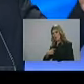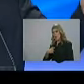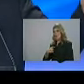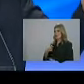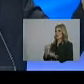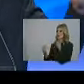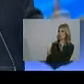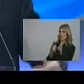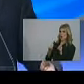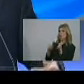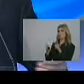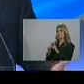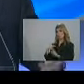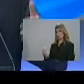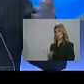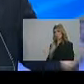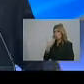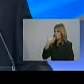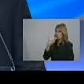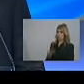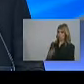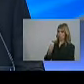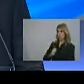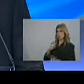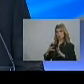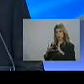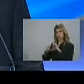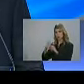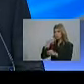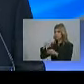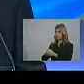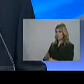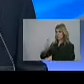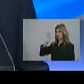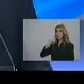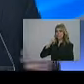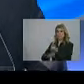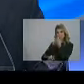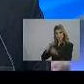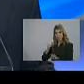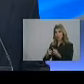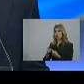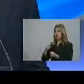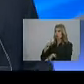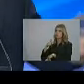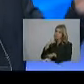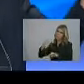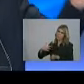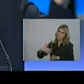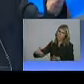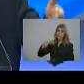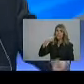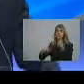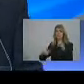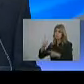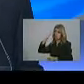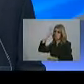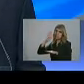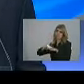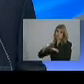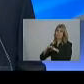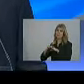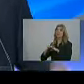de vocês e a nossa favorável à participação de todos os candidatos no debate, nesse e em todos os demais, decisão é essa referendada